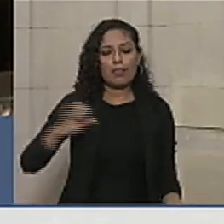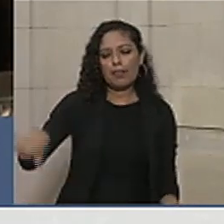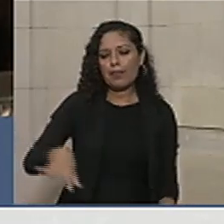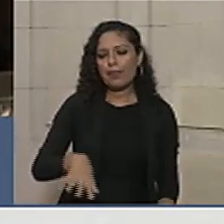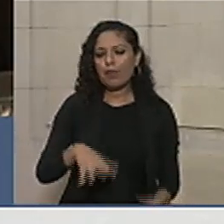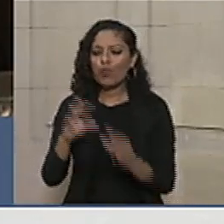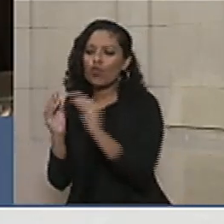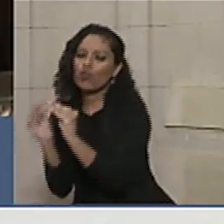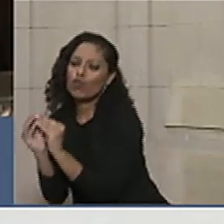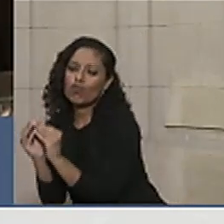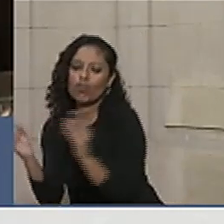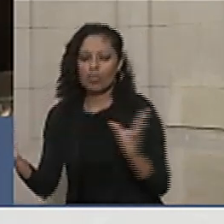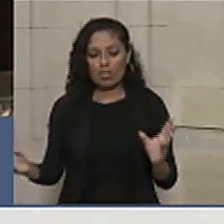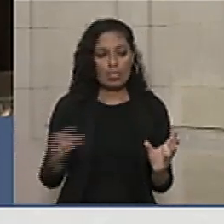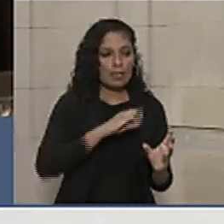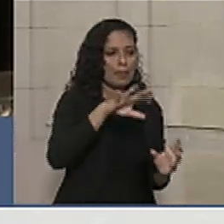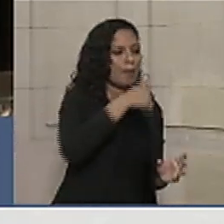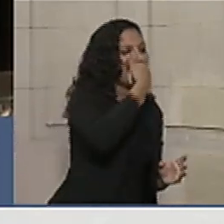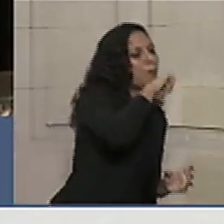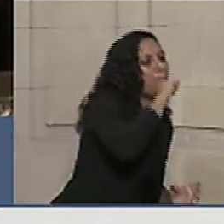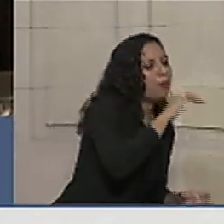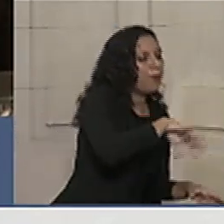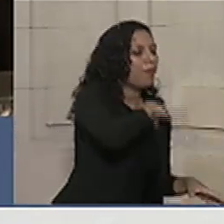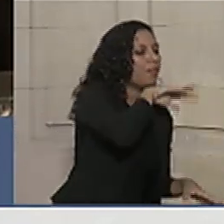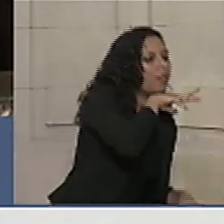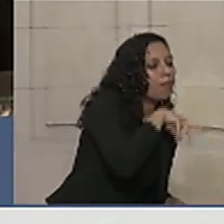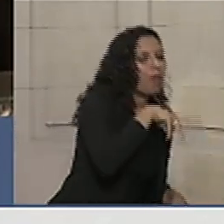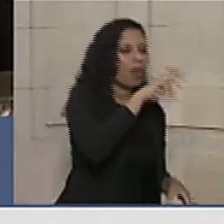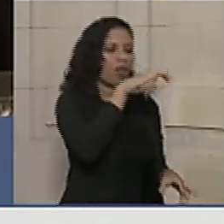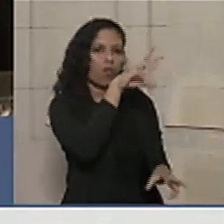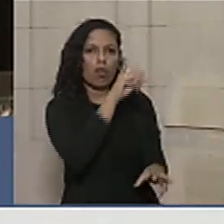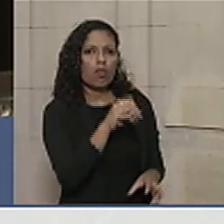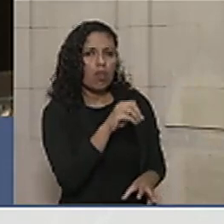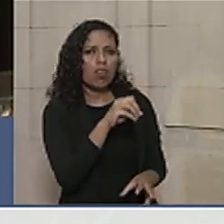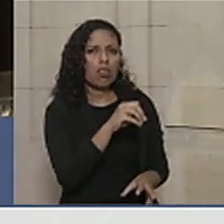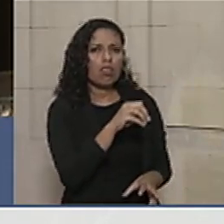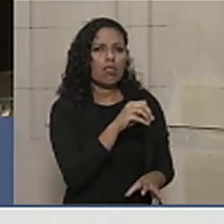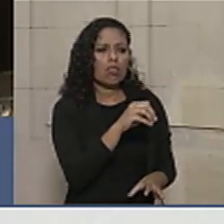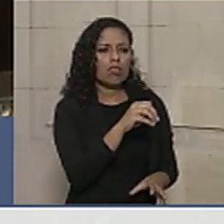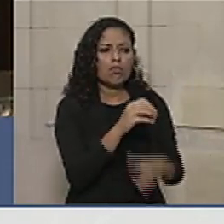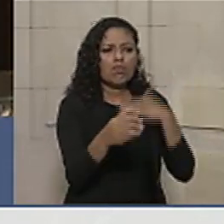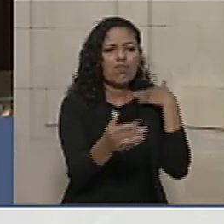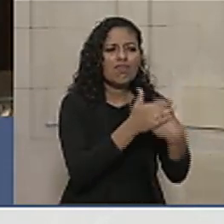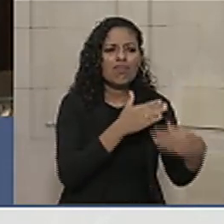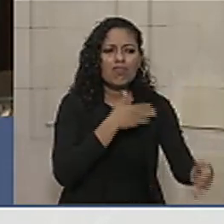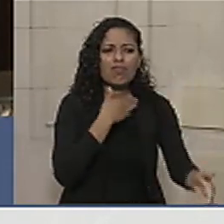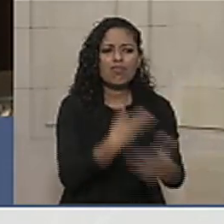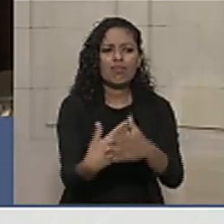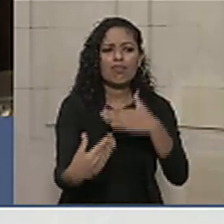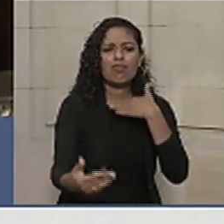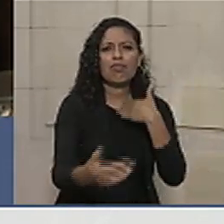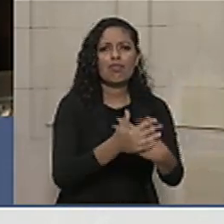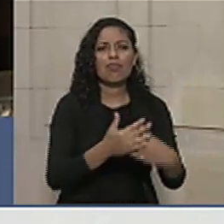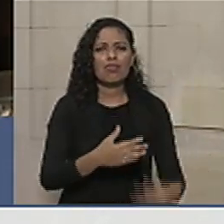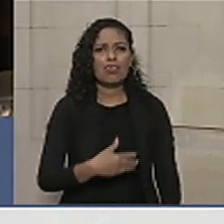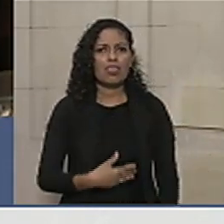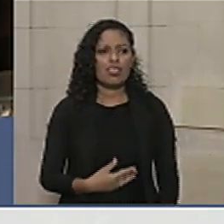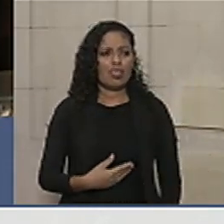se é chuchuca, se é a mãe, se é a avó, isso não é importante no debate, isso